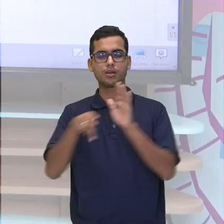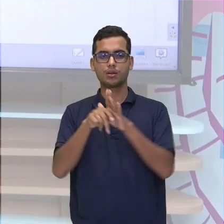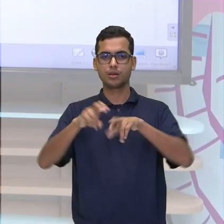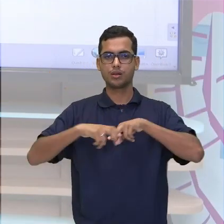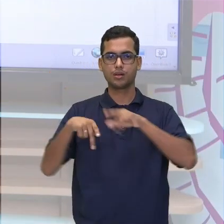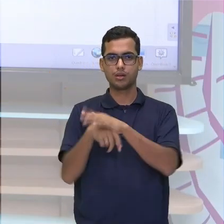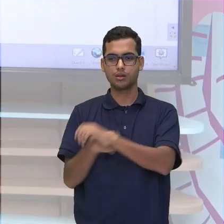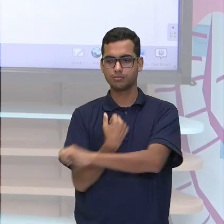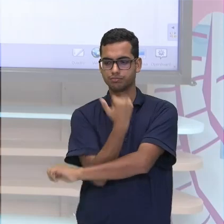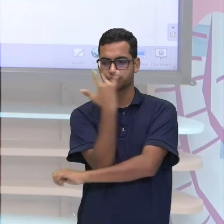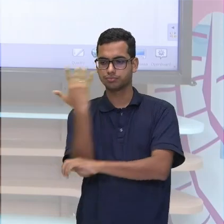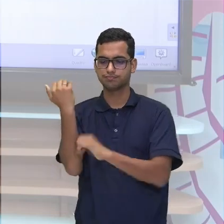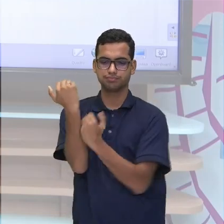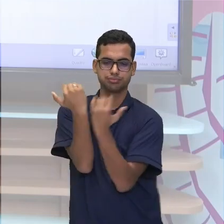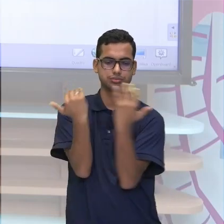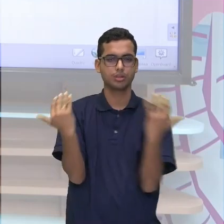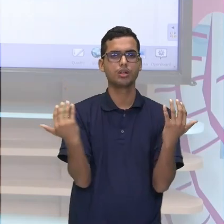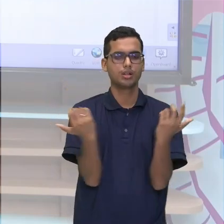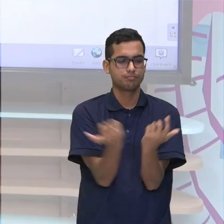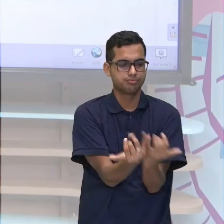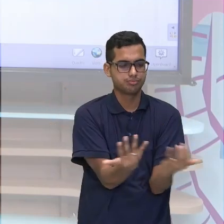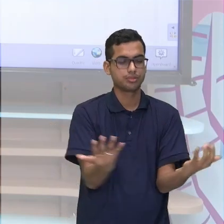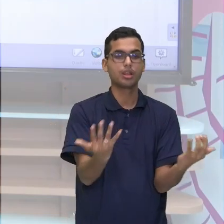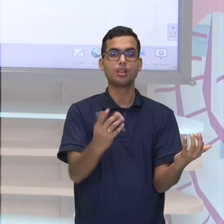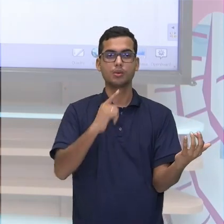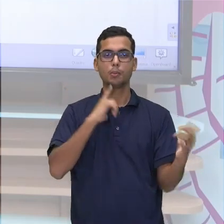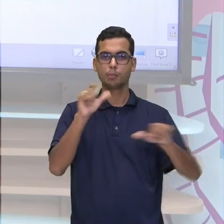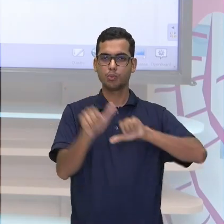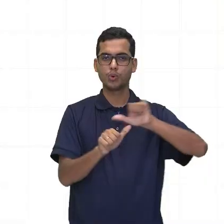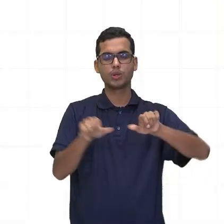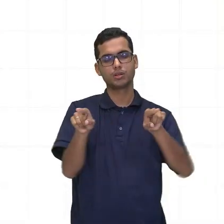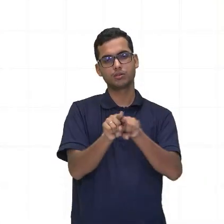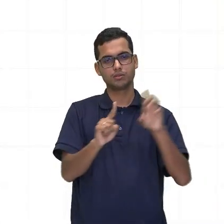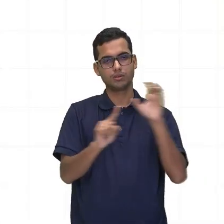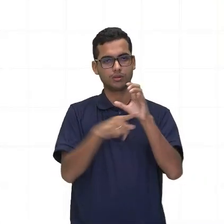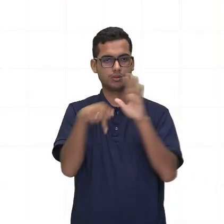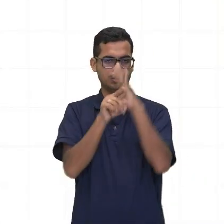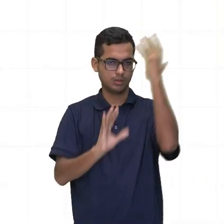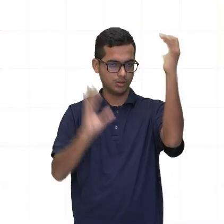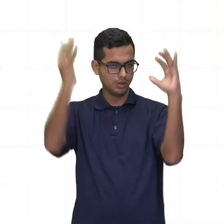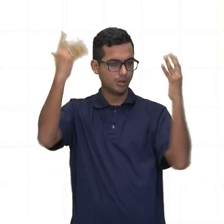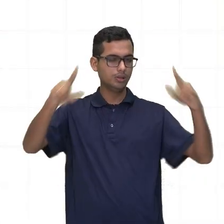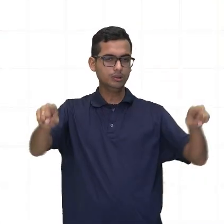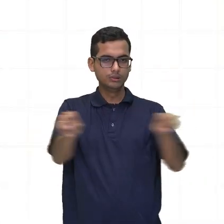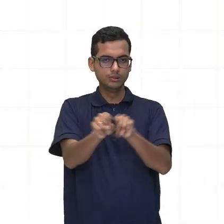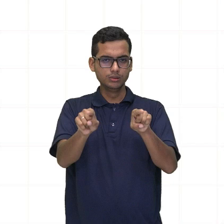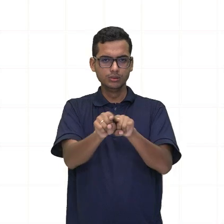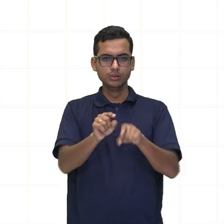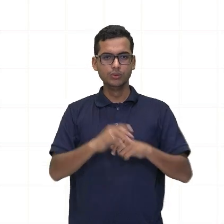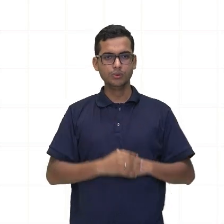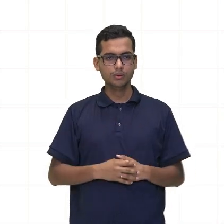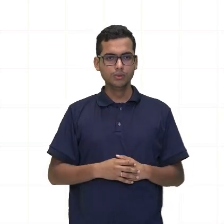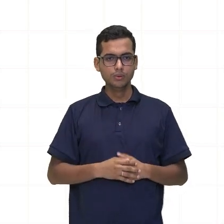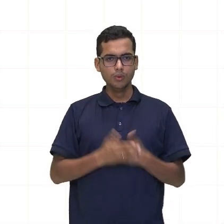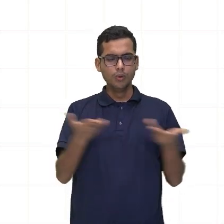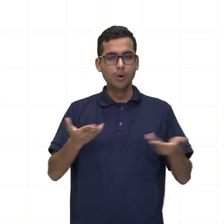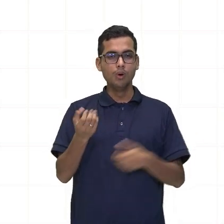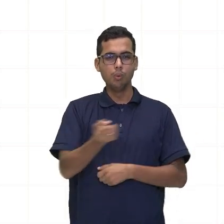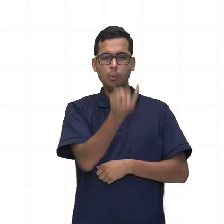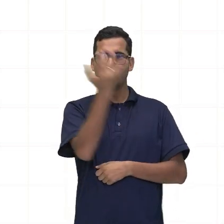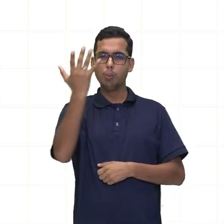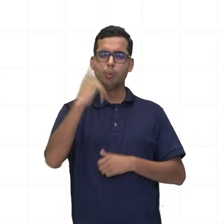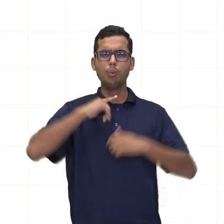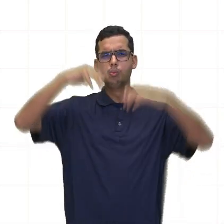vegetação, certo? Aí nós temos também a pluviosidade na região, né, que é justamente essa quantidade de chuvas ou